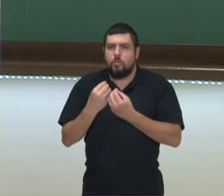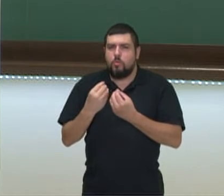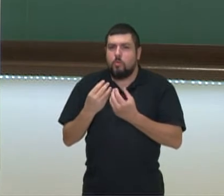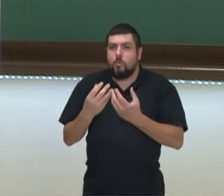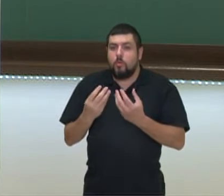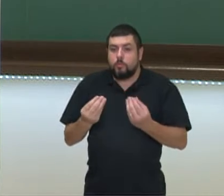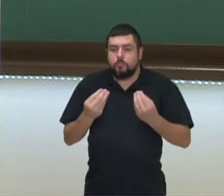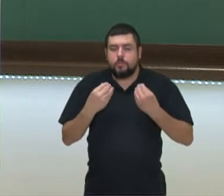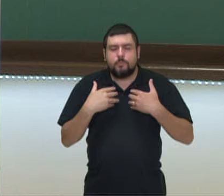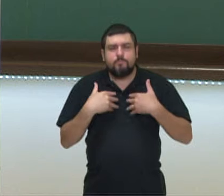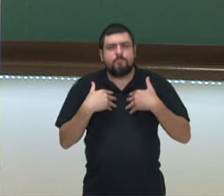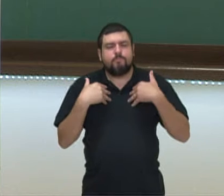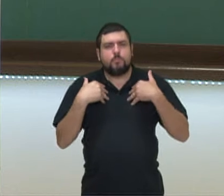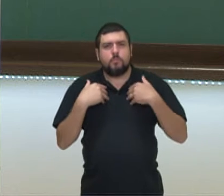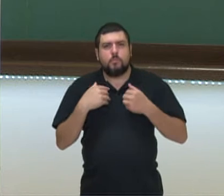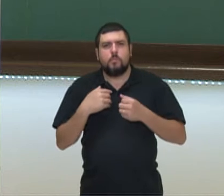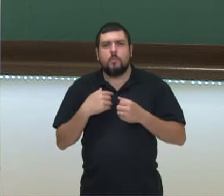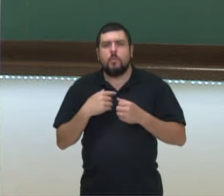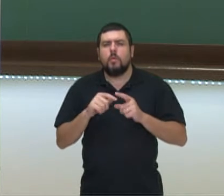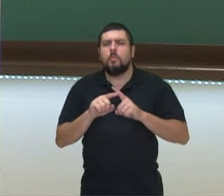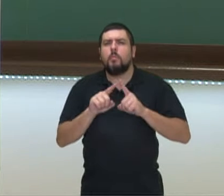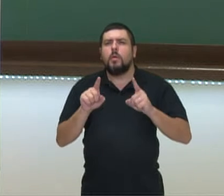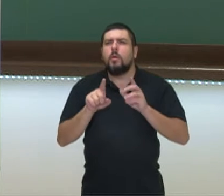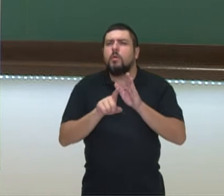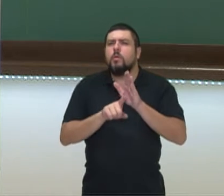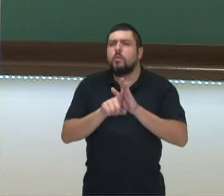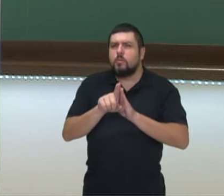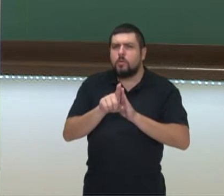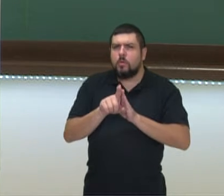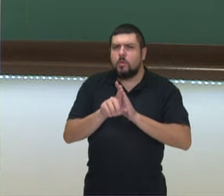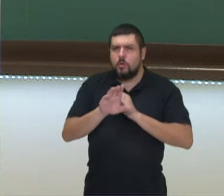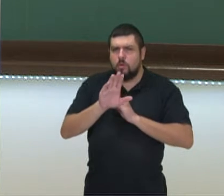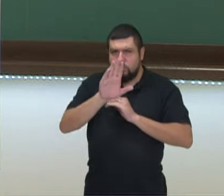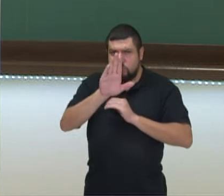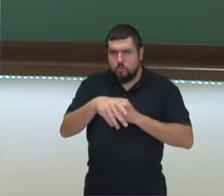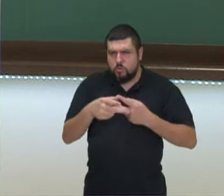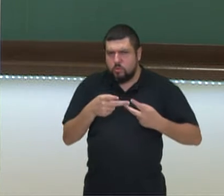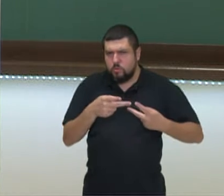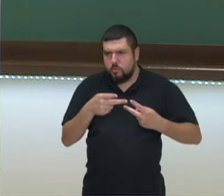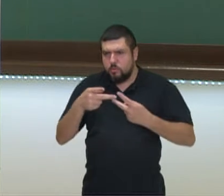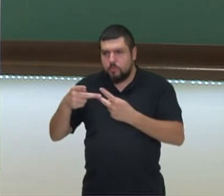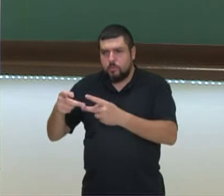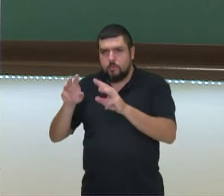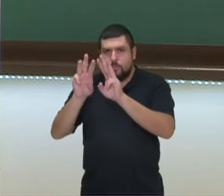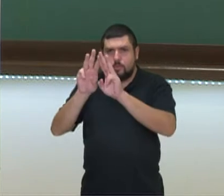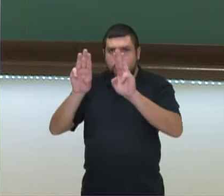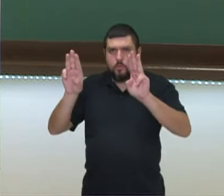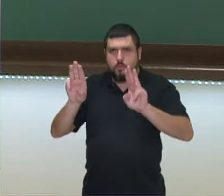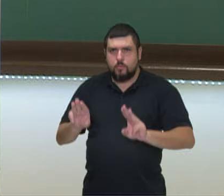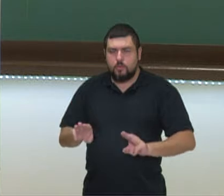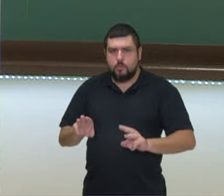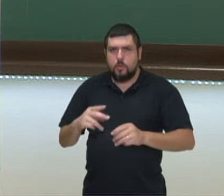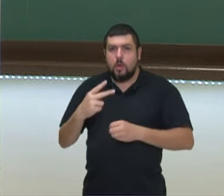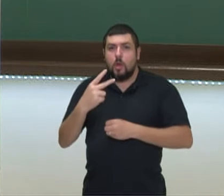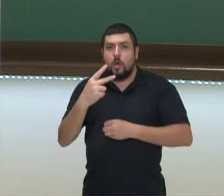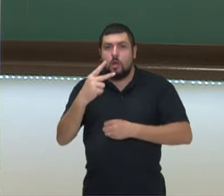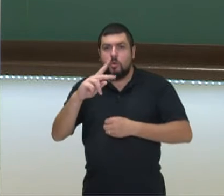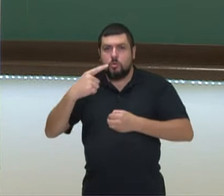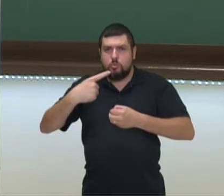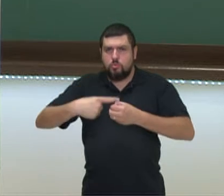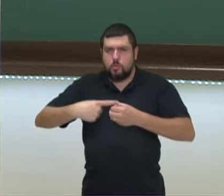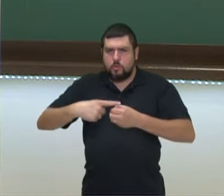ó, você já visitou um museu, por exemplo? Existe um museu na sua cidade, algumas cidades